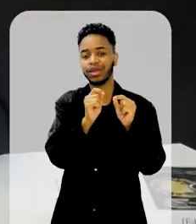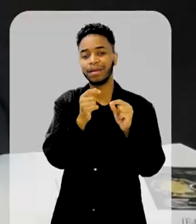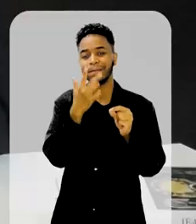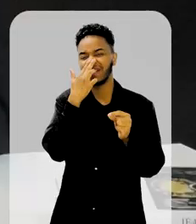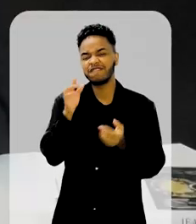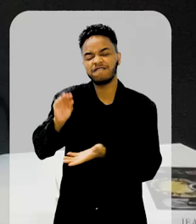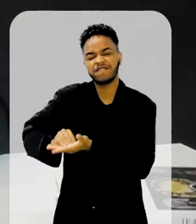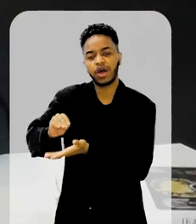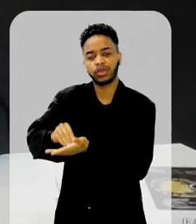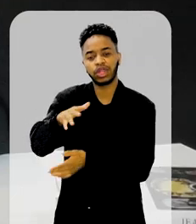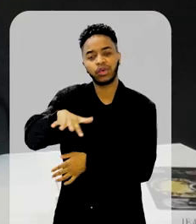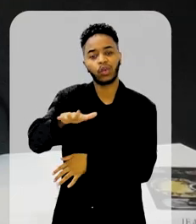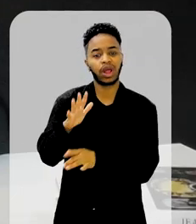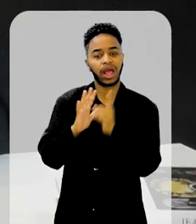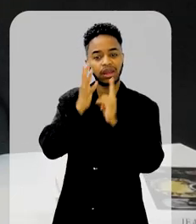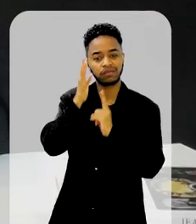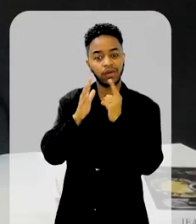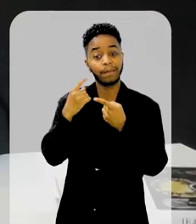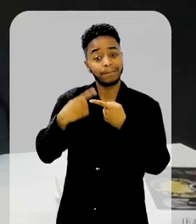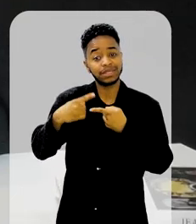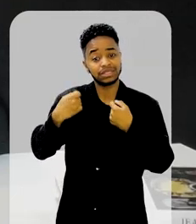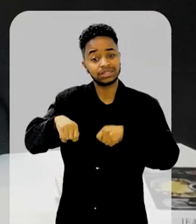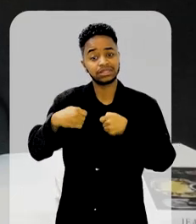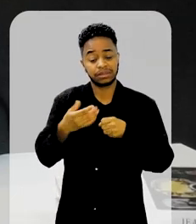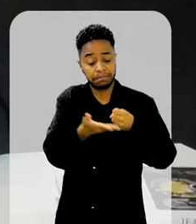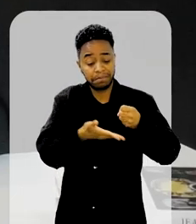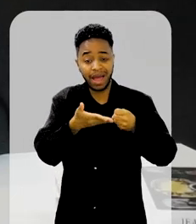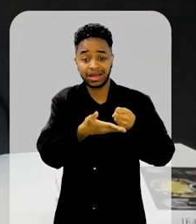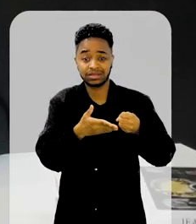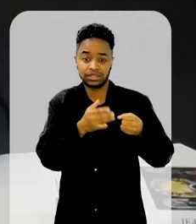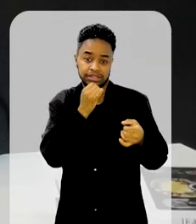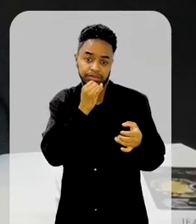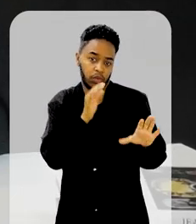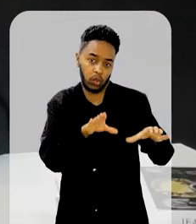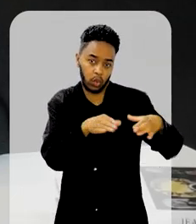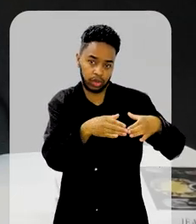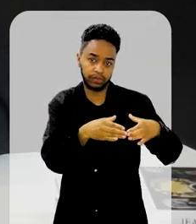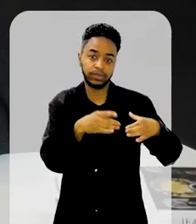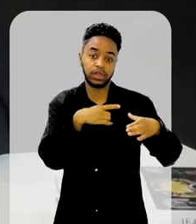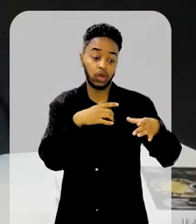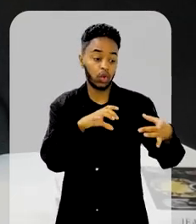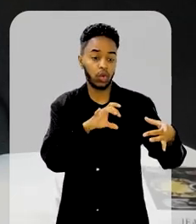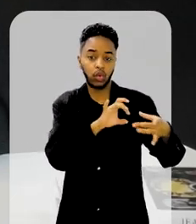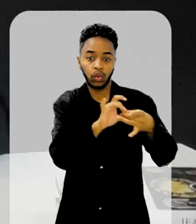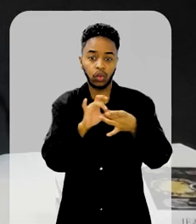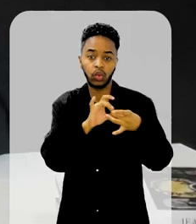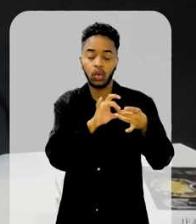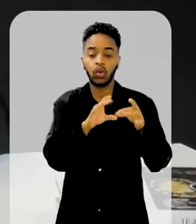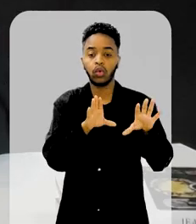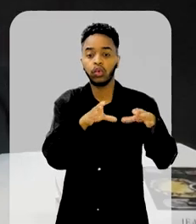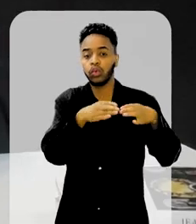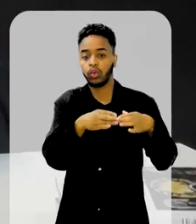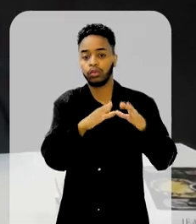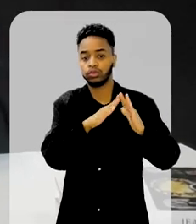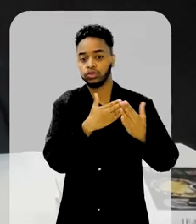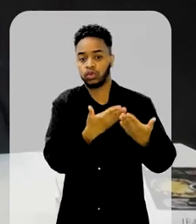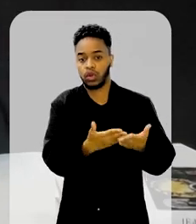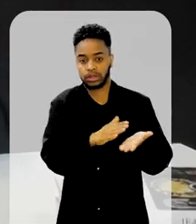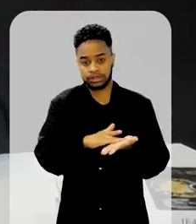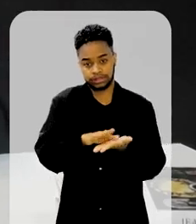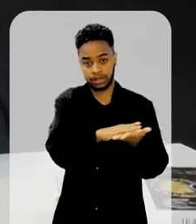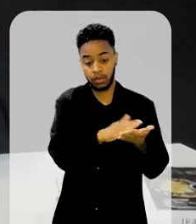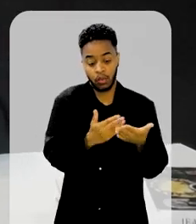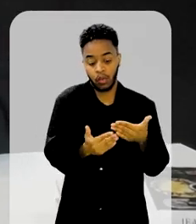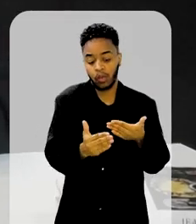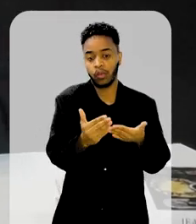de exemplo que eu não vejo no carnaval perfeito uma base mesmo que essa base seja coletiva Olha a liga das escolas Vamos ser mais claro a liga das